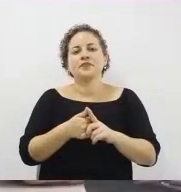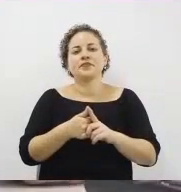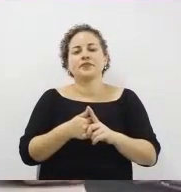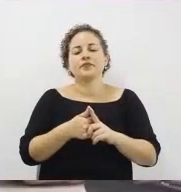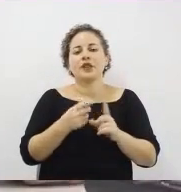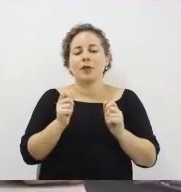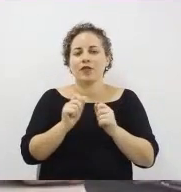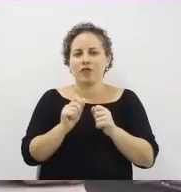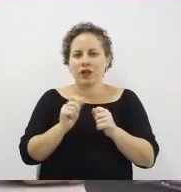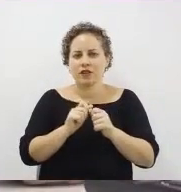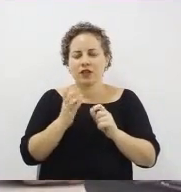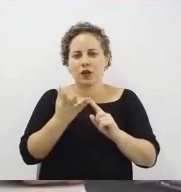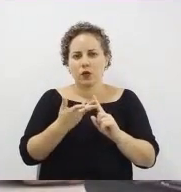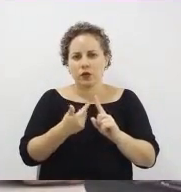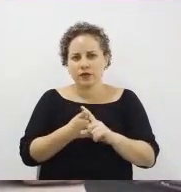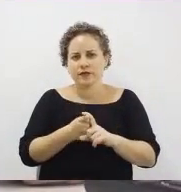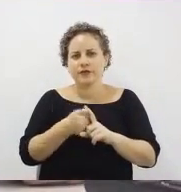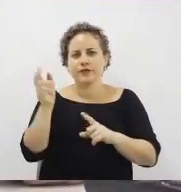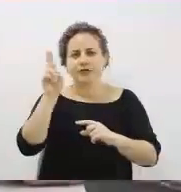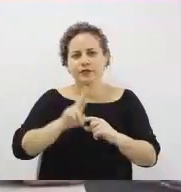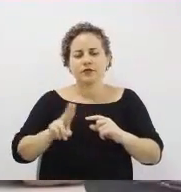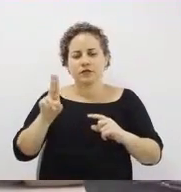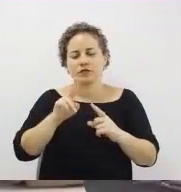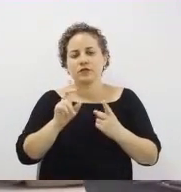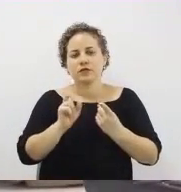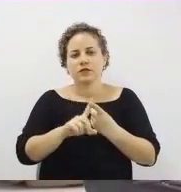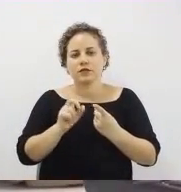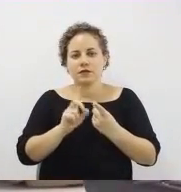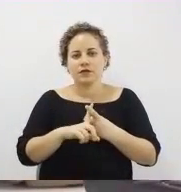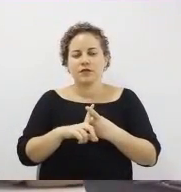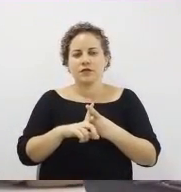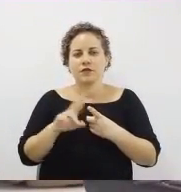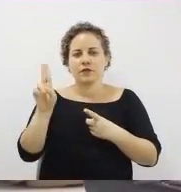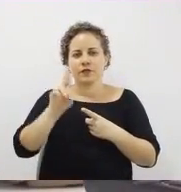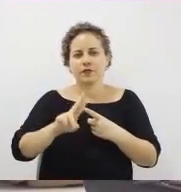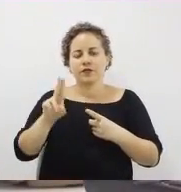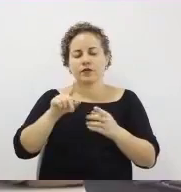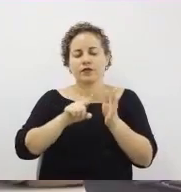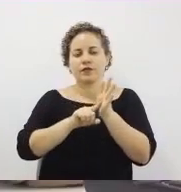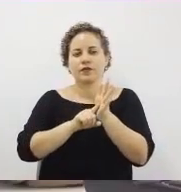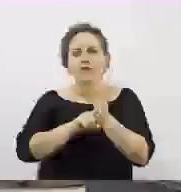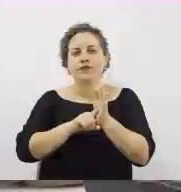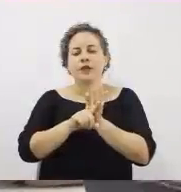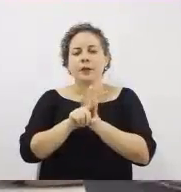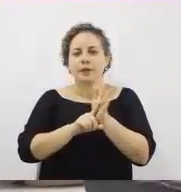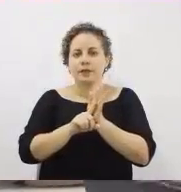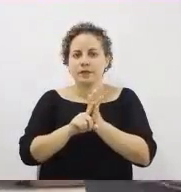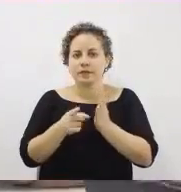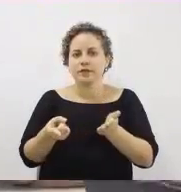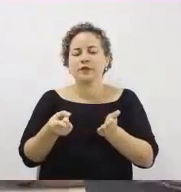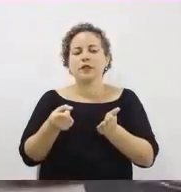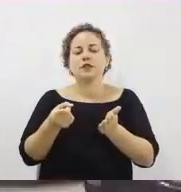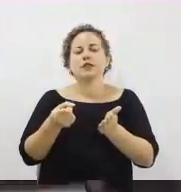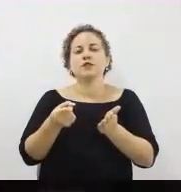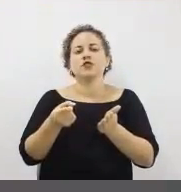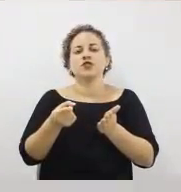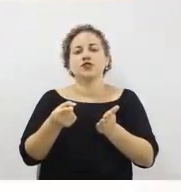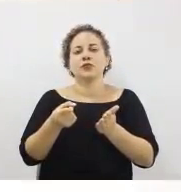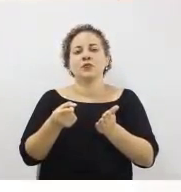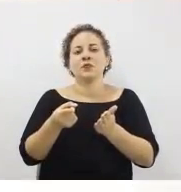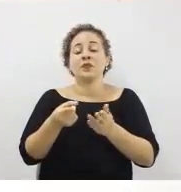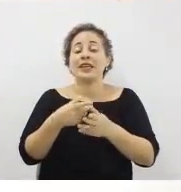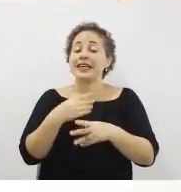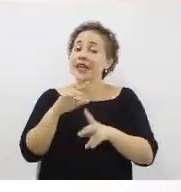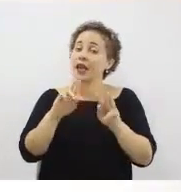as técnicas qualitativas, utilizá-las, é útil o uso de pesquisas e reuniões com especialistas, por exemplo.